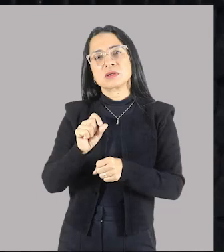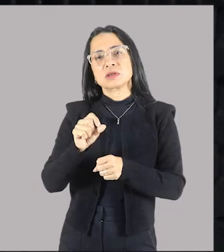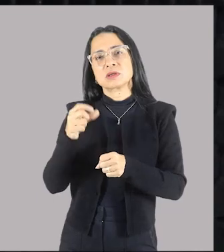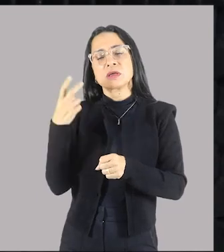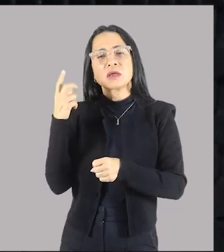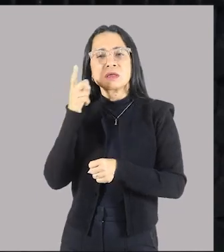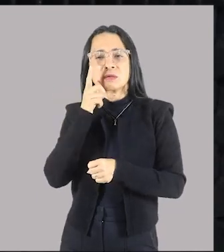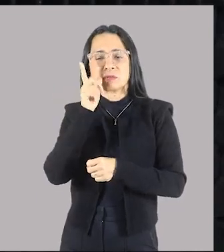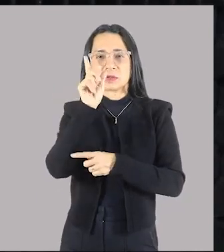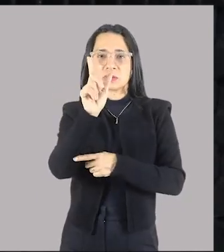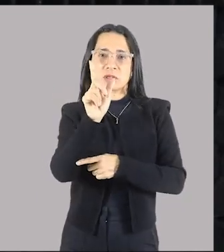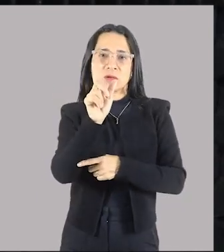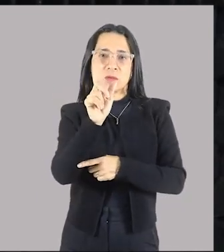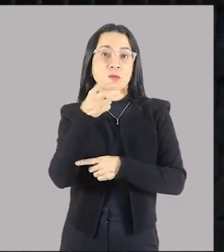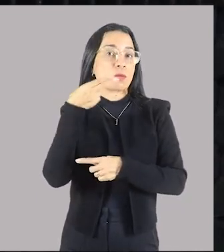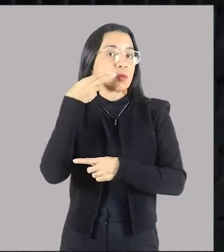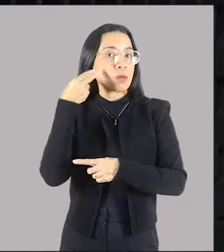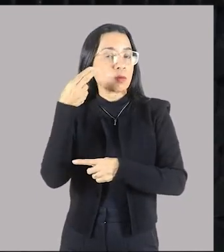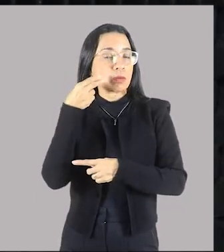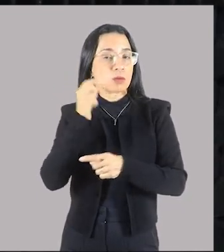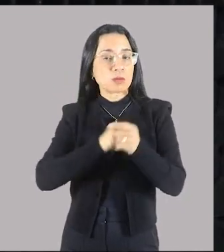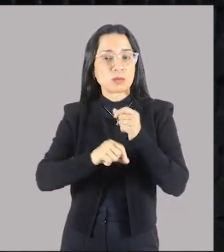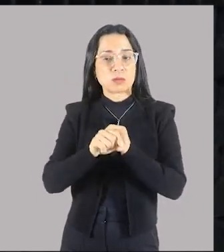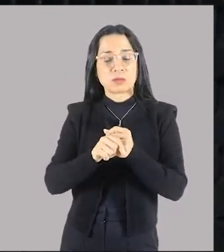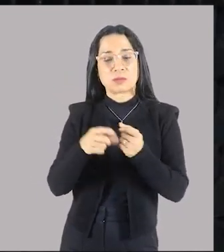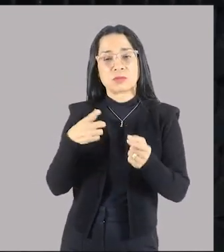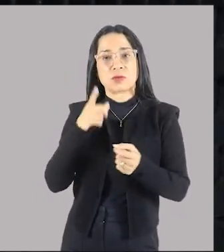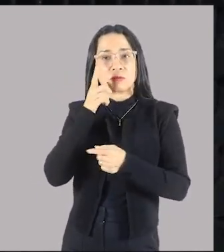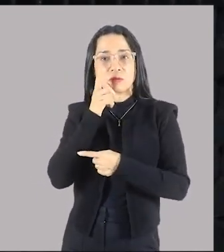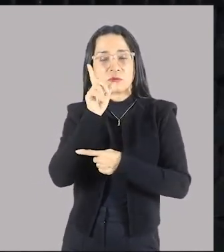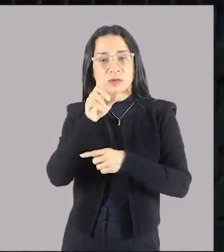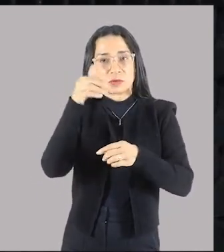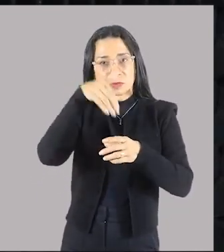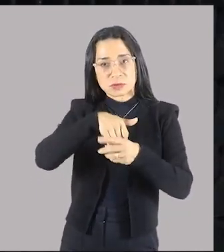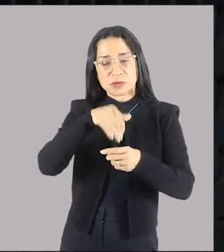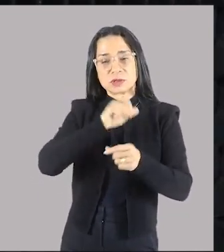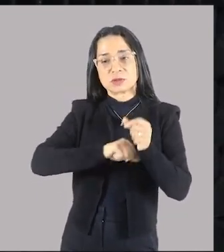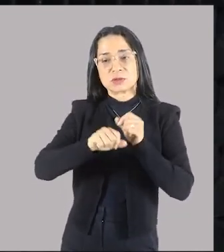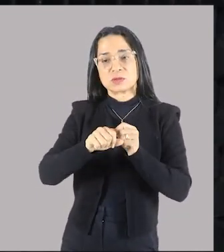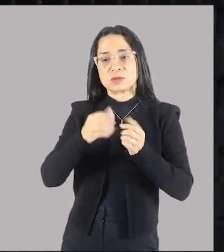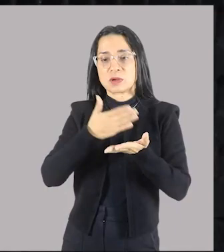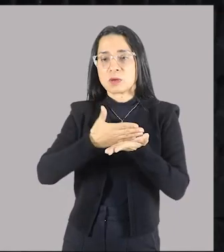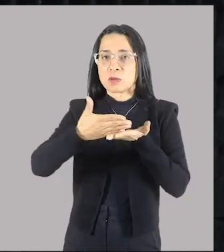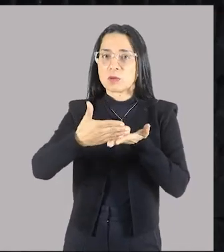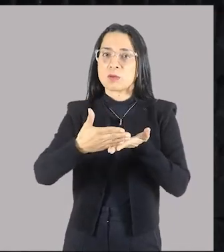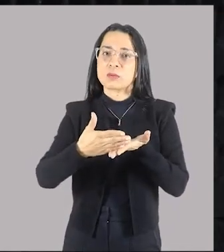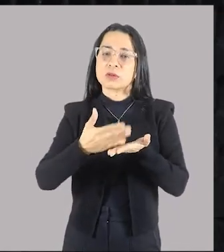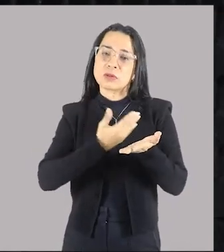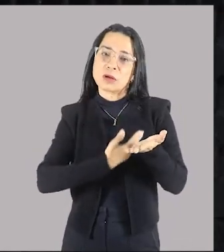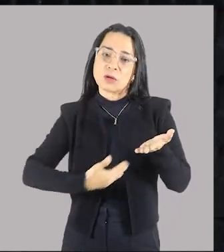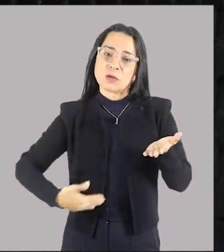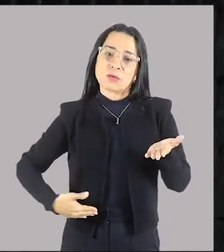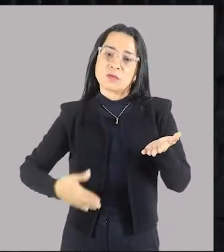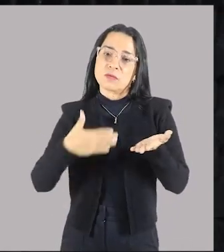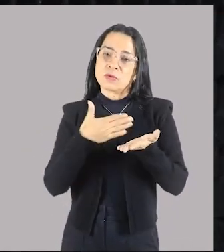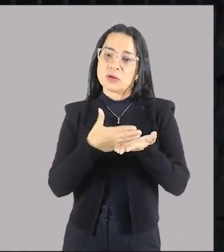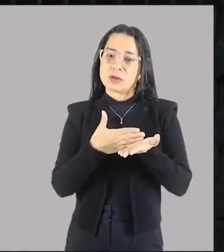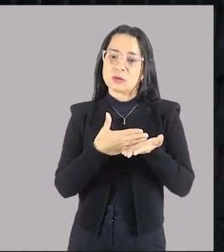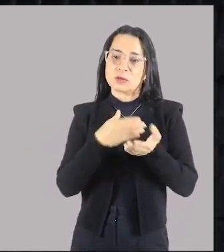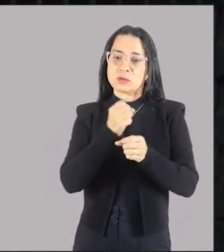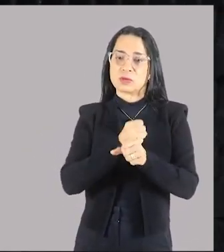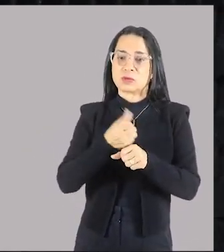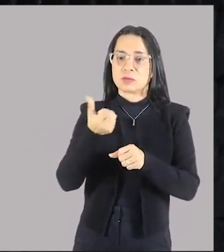Mello. Ele vence as eleições em 89 para começar o mandato a partir de 94. Ele vence as